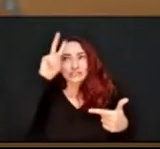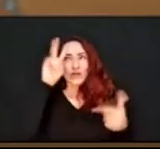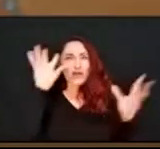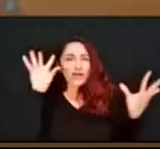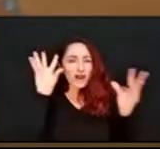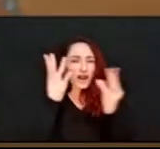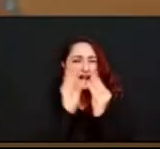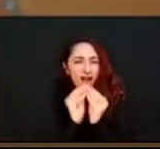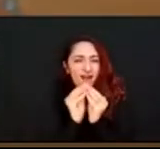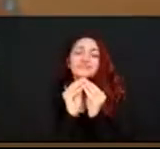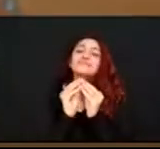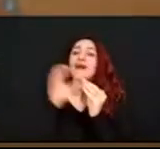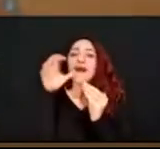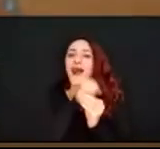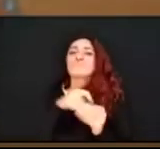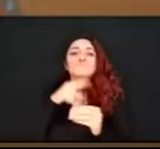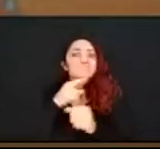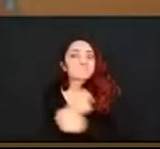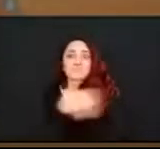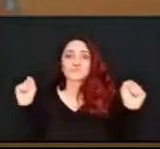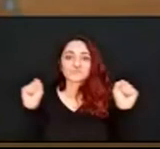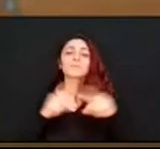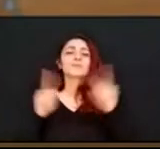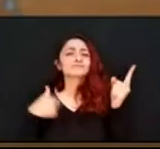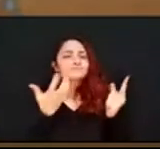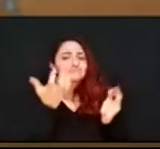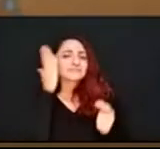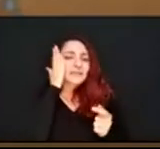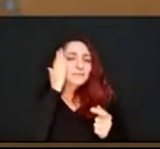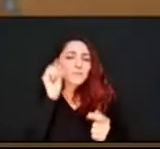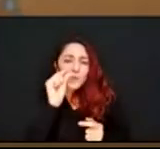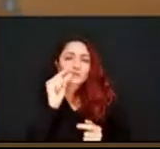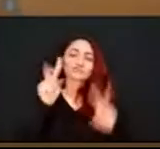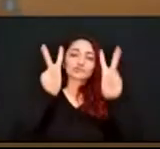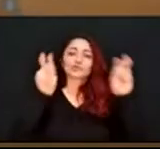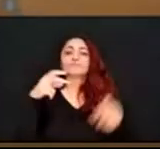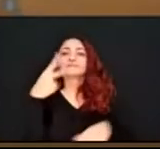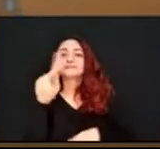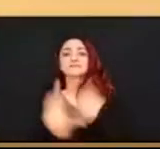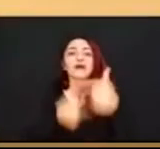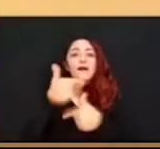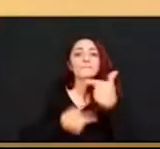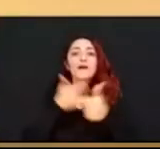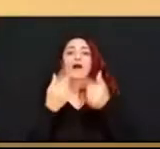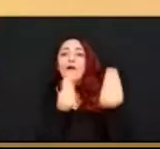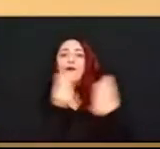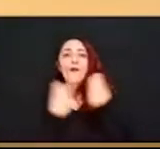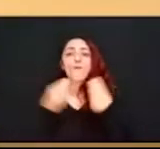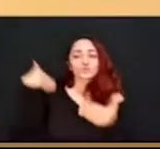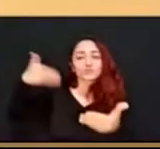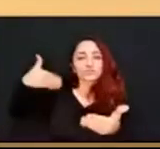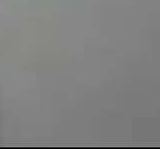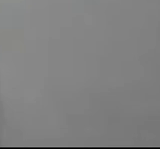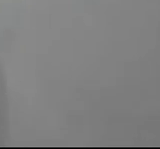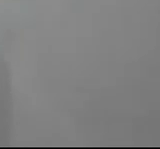mas queria que acontece um pouquinho para quem está nos assistindo Como que é o trabalho de vocês e como tem sido essa jornada